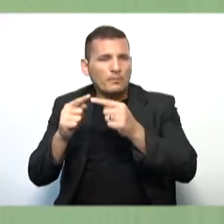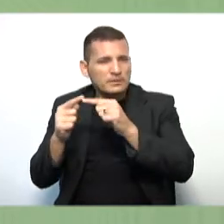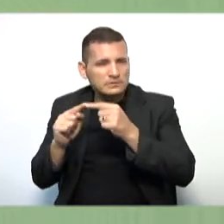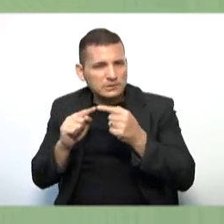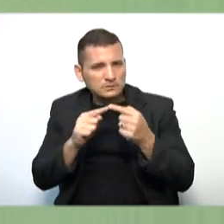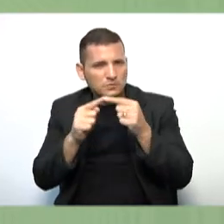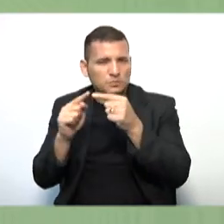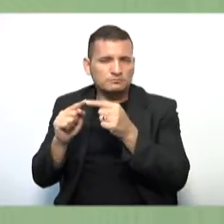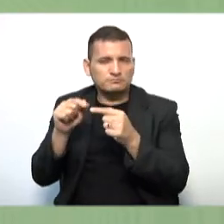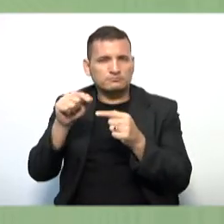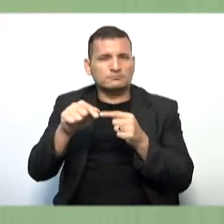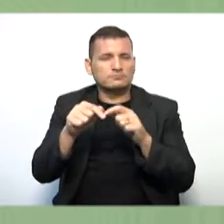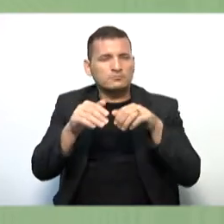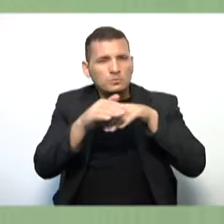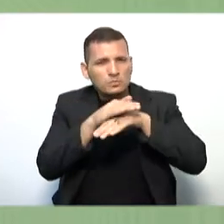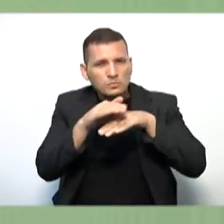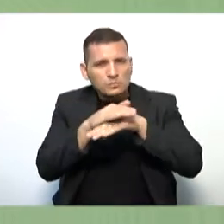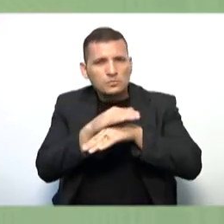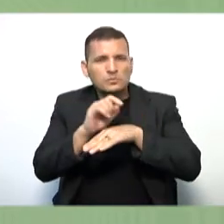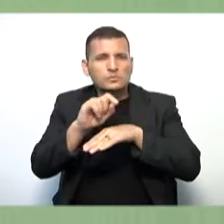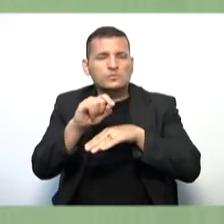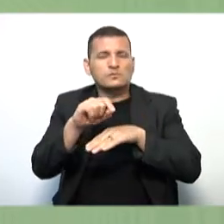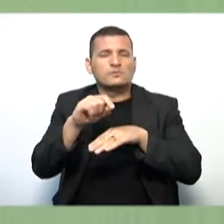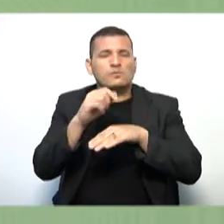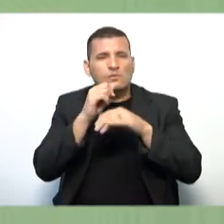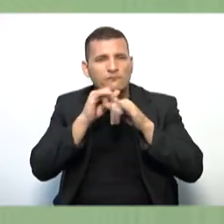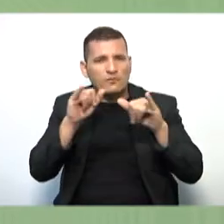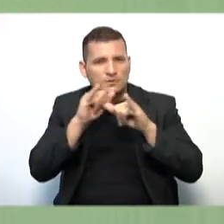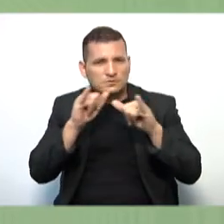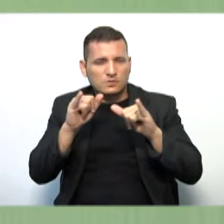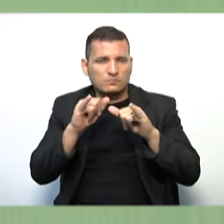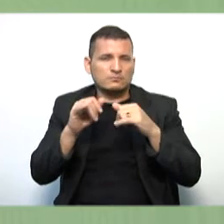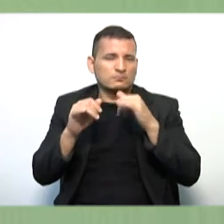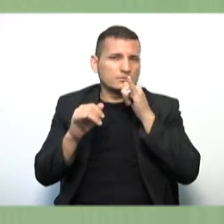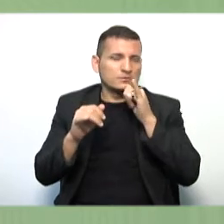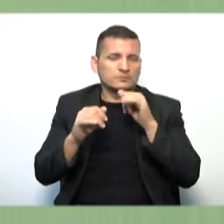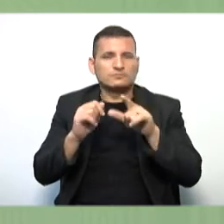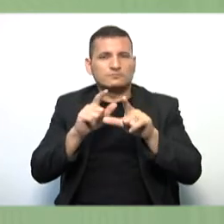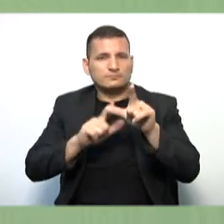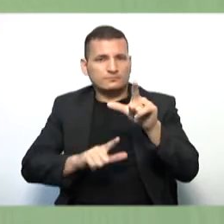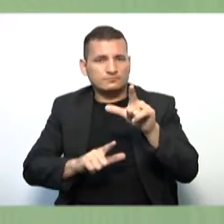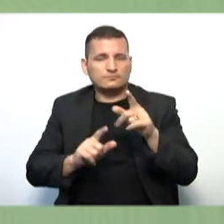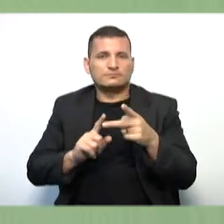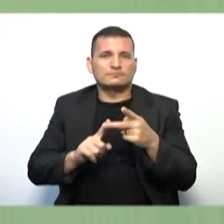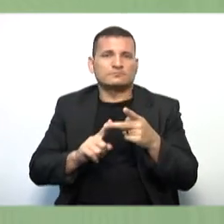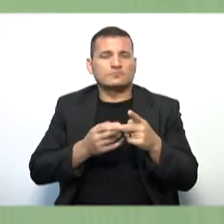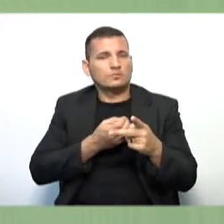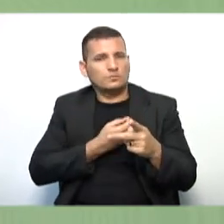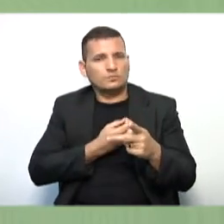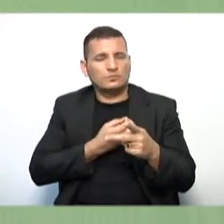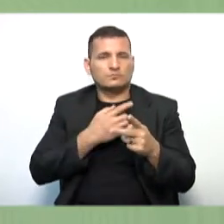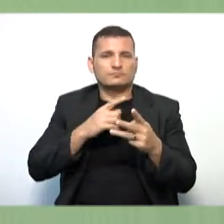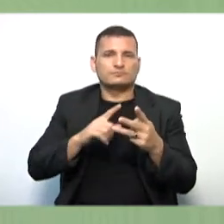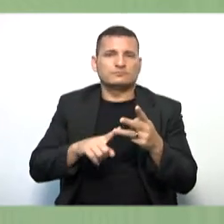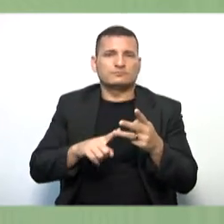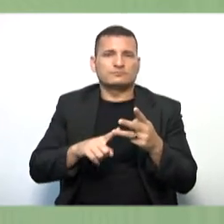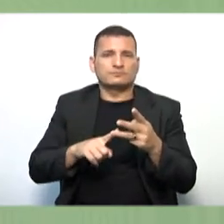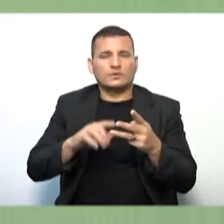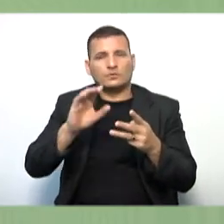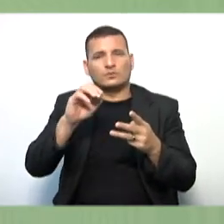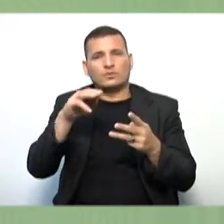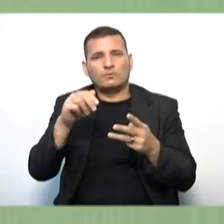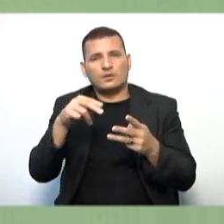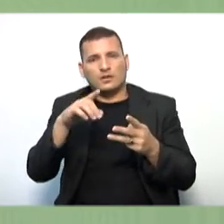que armazenam um caractere. Um caractere, por exemplo, uma letra, um número, um